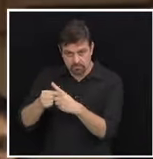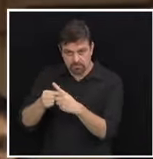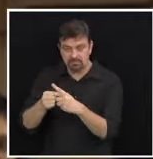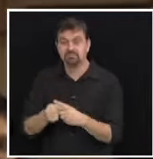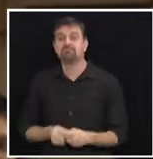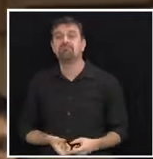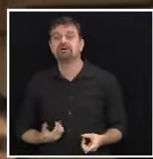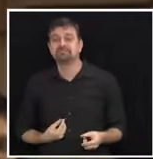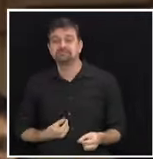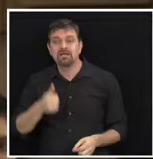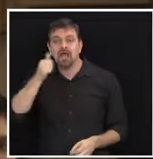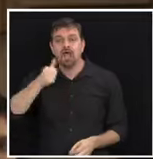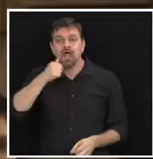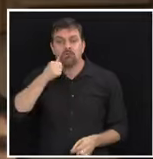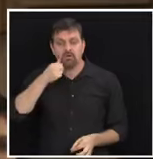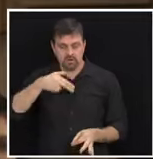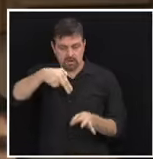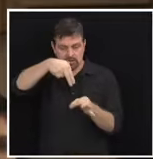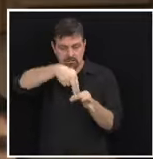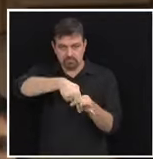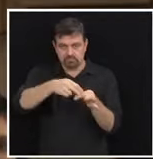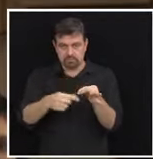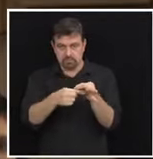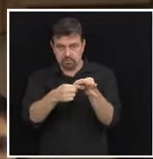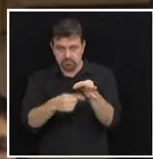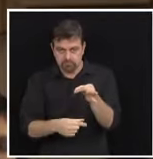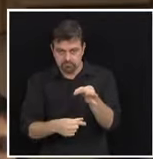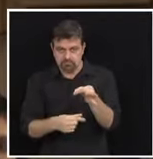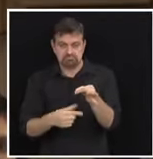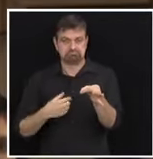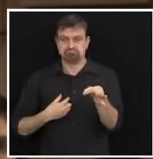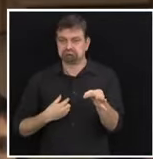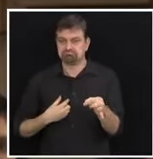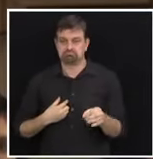vê camisinha feminina. E perto de